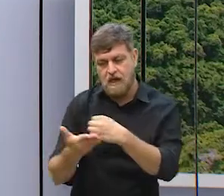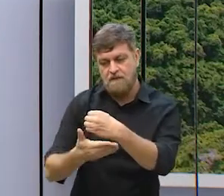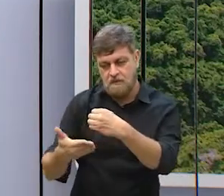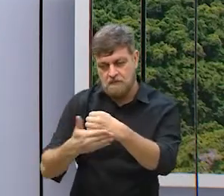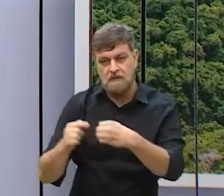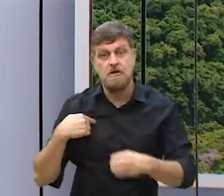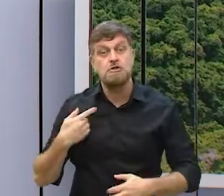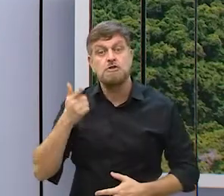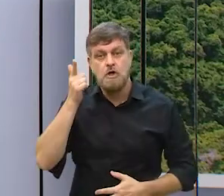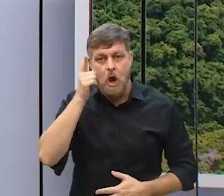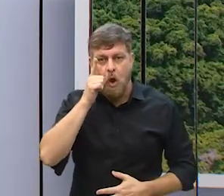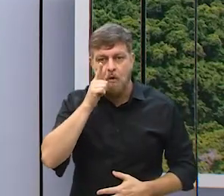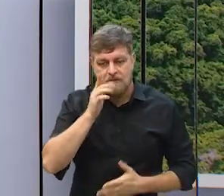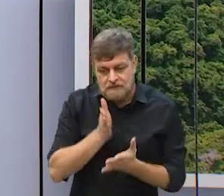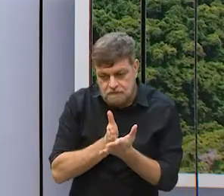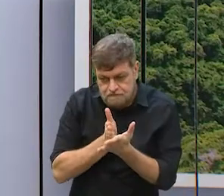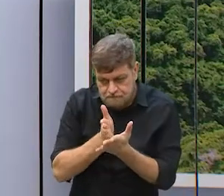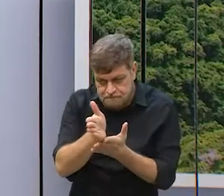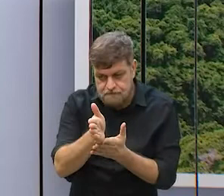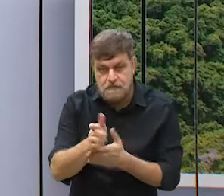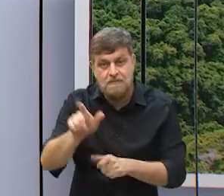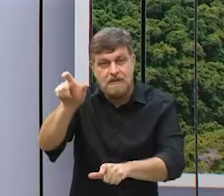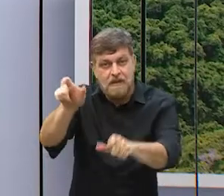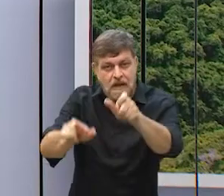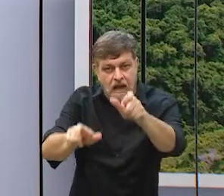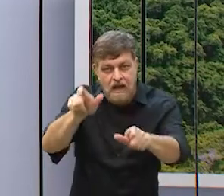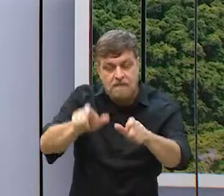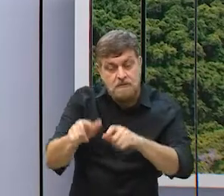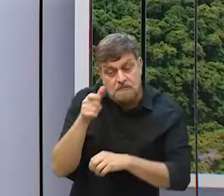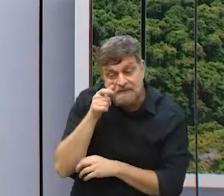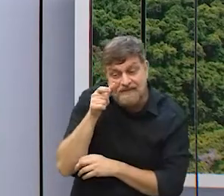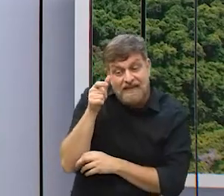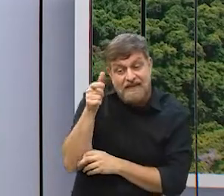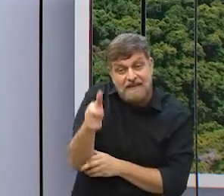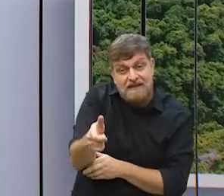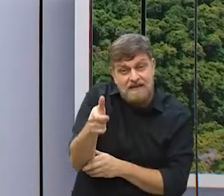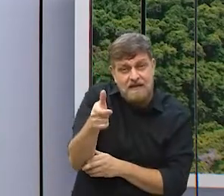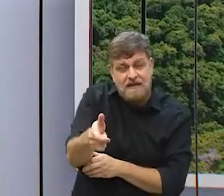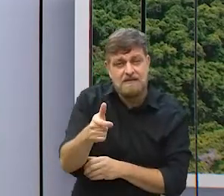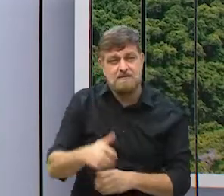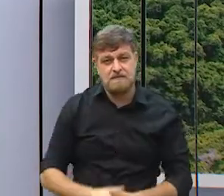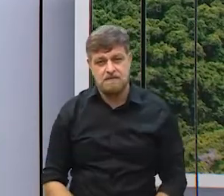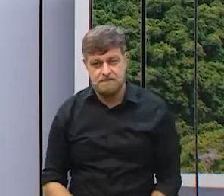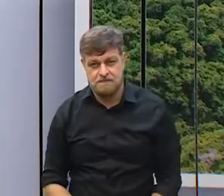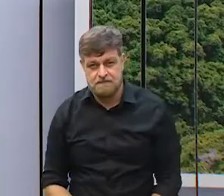gente consiga com que as pessoas se interessem,